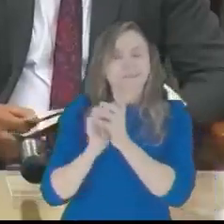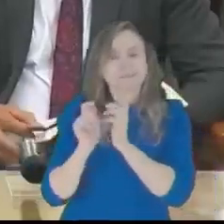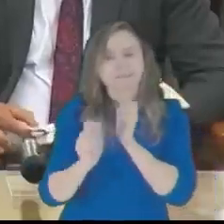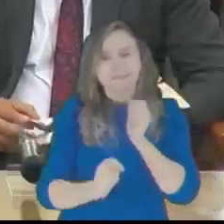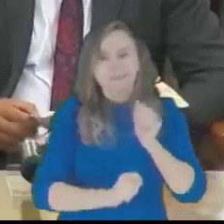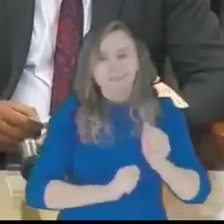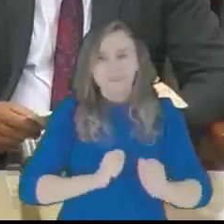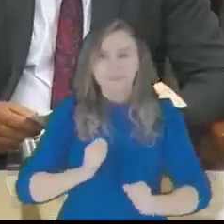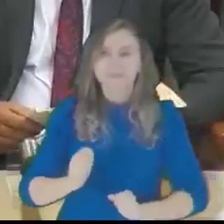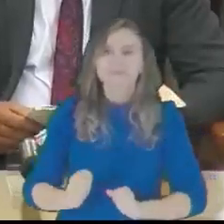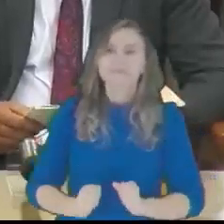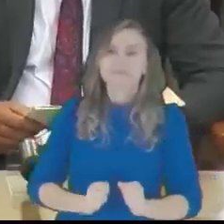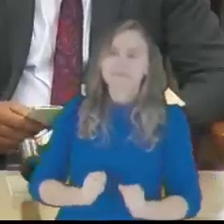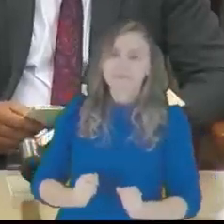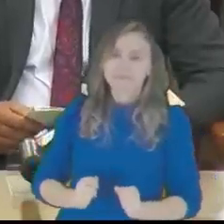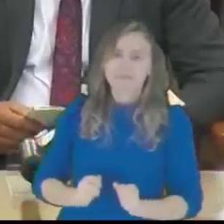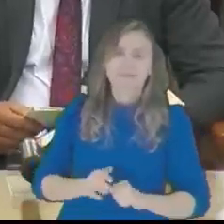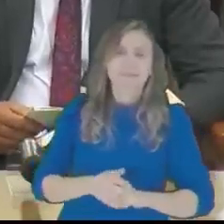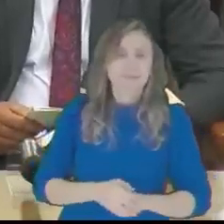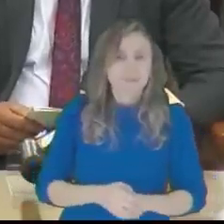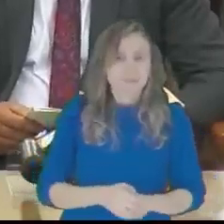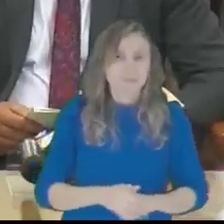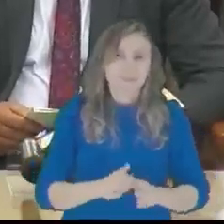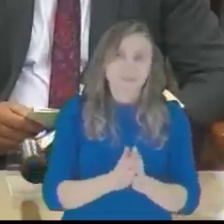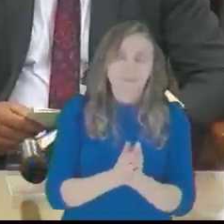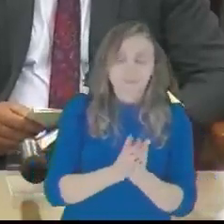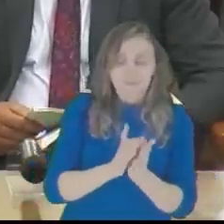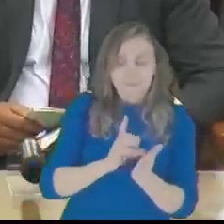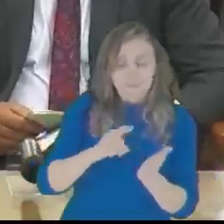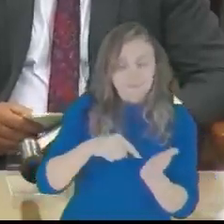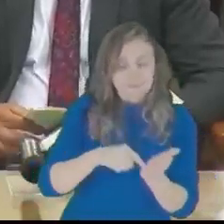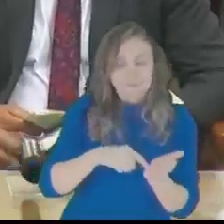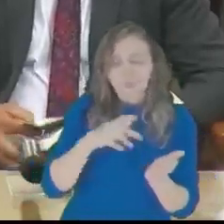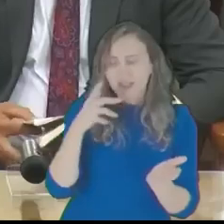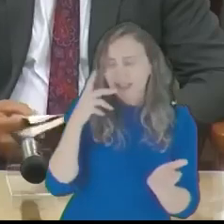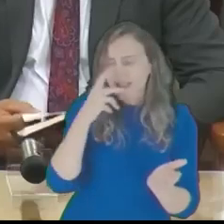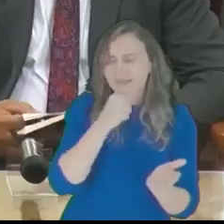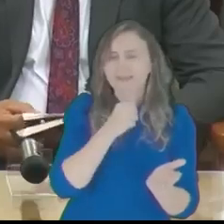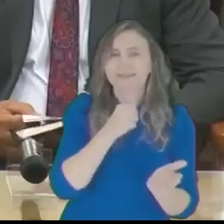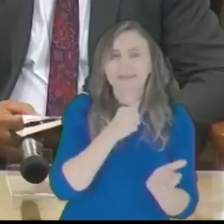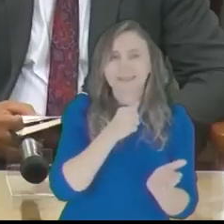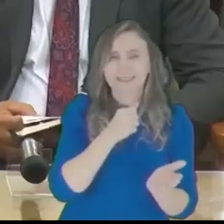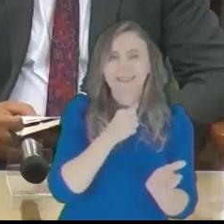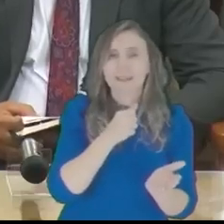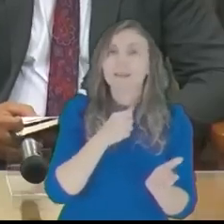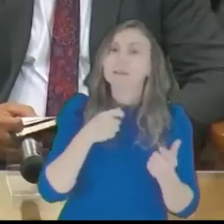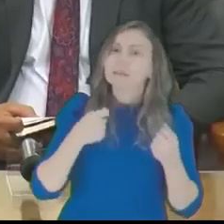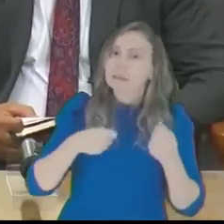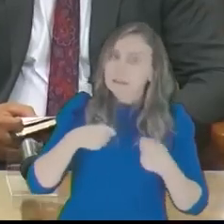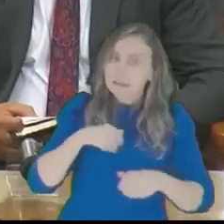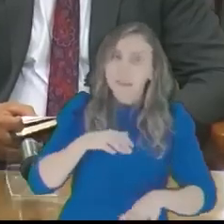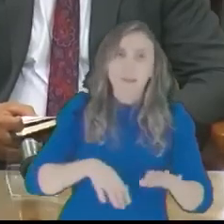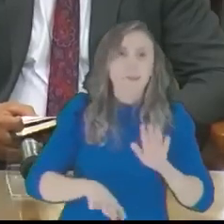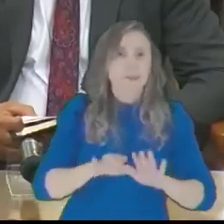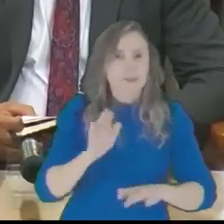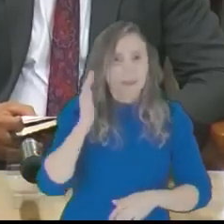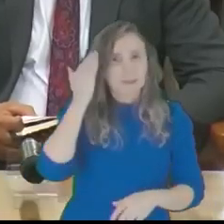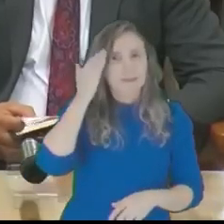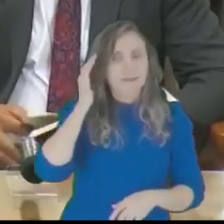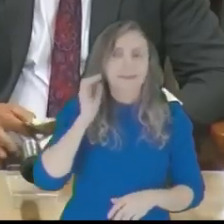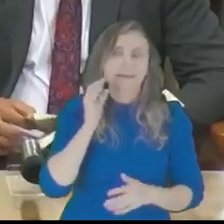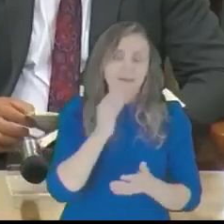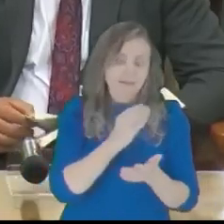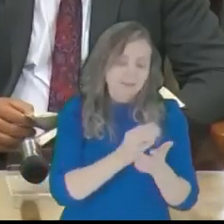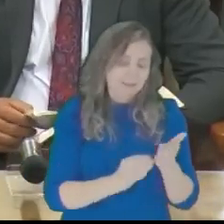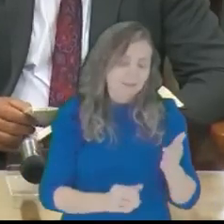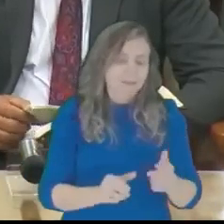Aleluia. Irmãos, a Bíblia é linda. Agora tem coisas que, se você não tiver cuidado, você não compreende, você não entende. Capítulo